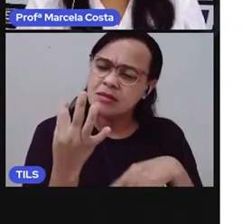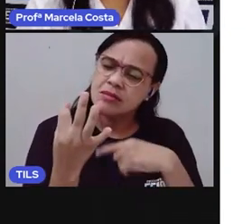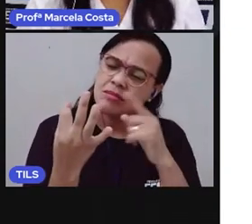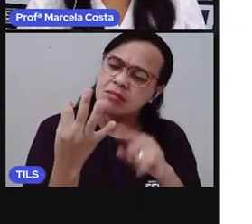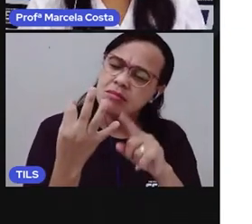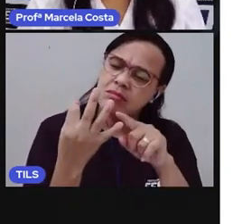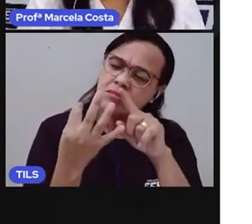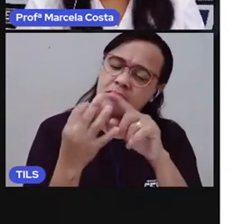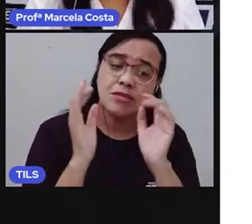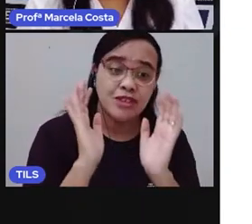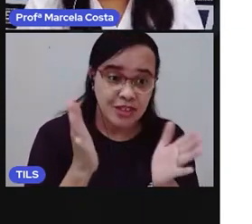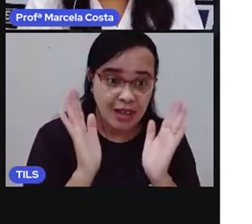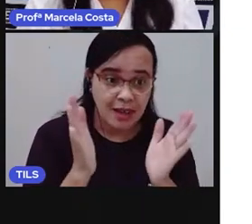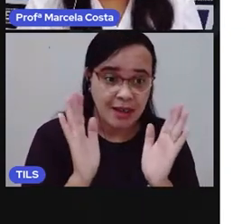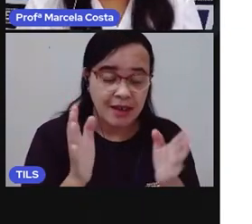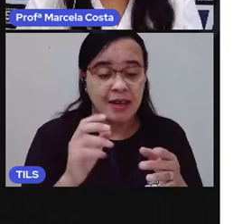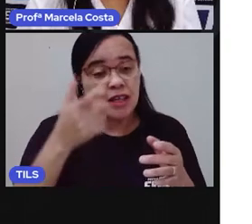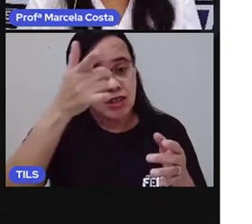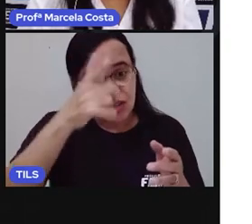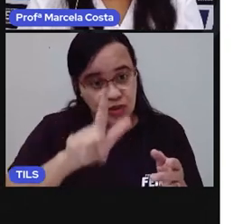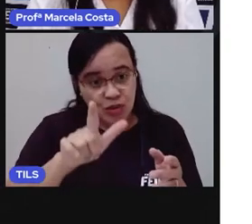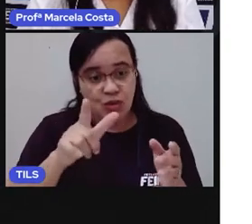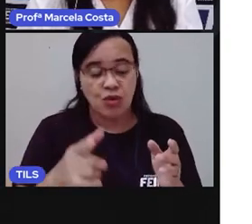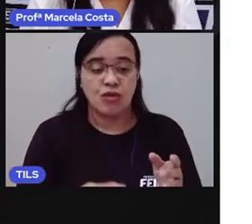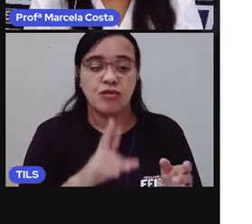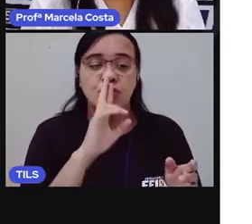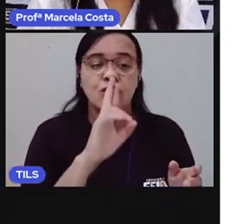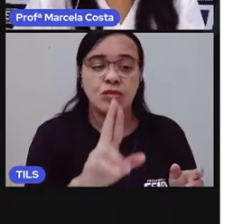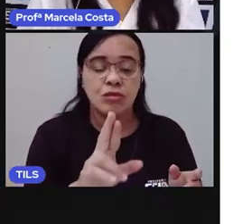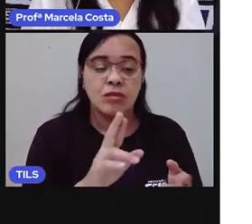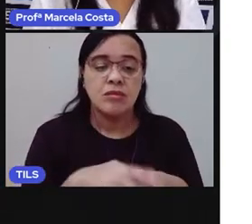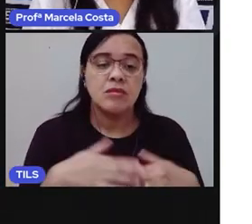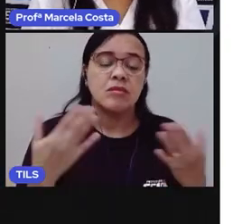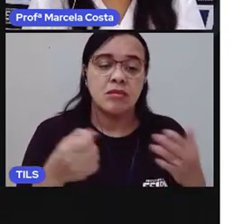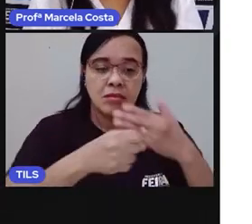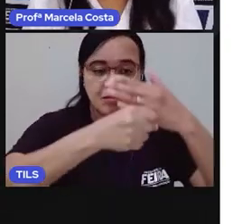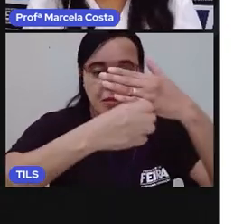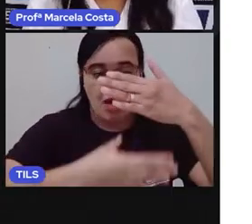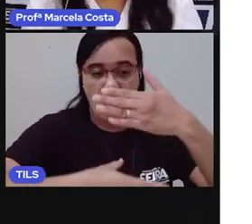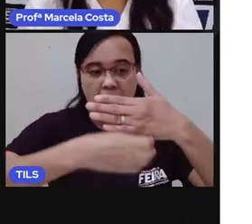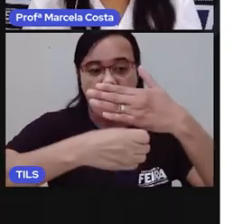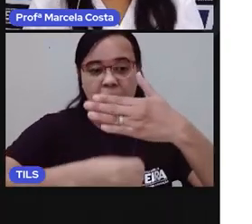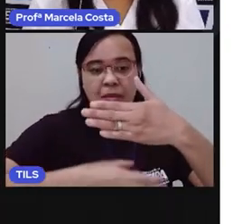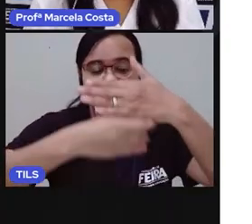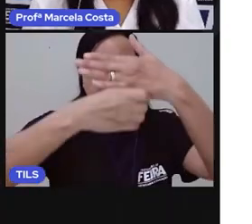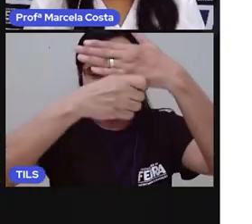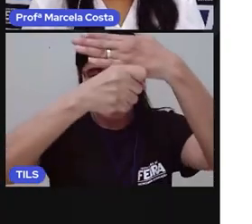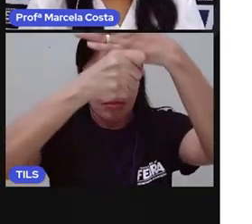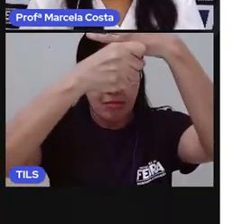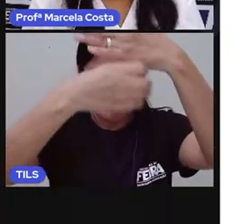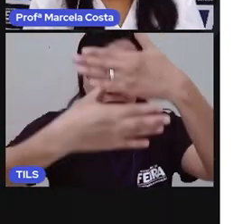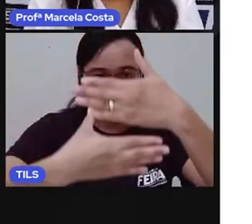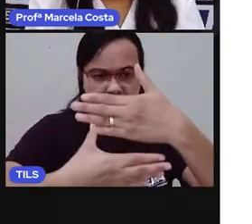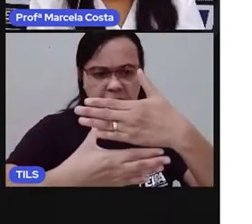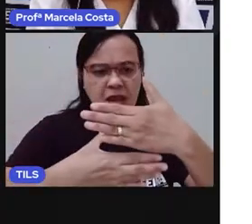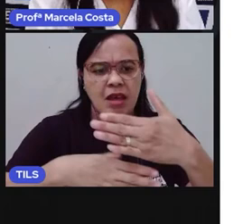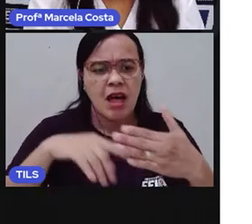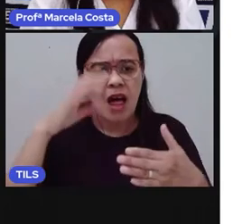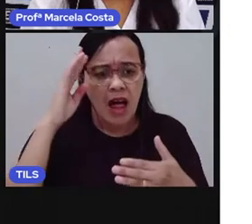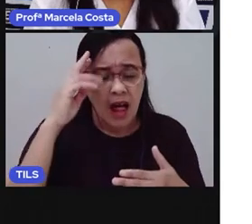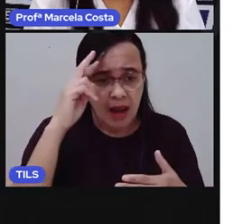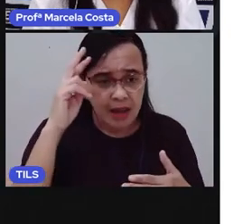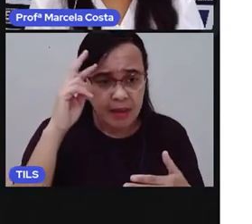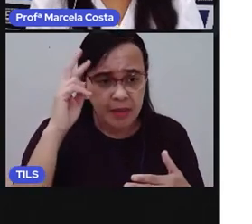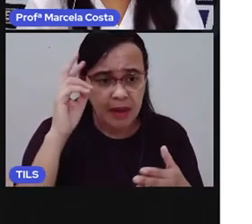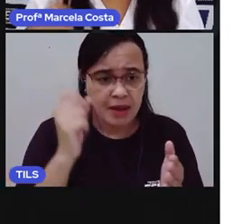contou, então antes de contar de novo, me responde aí no chat. Se você não souber escrever, peça para algum familiar te ajudar, mas